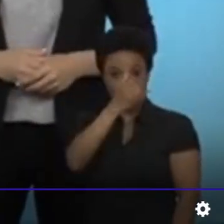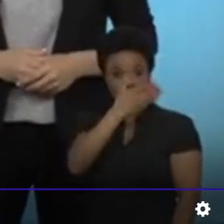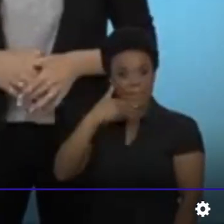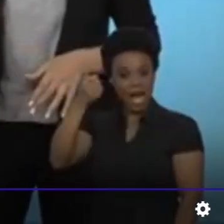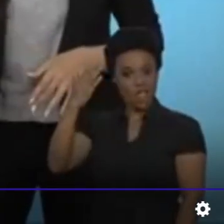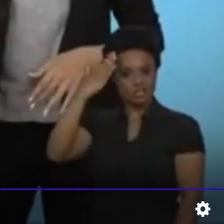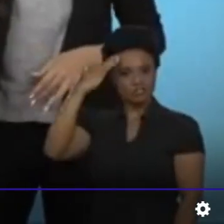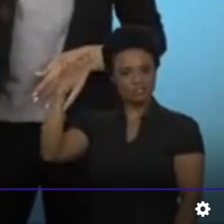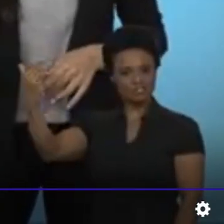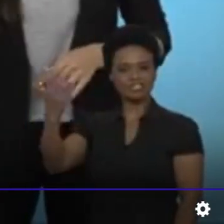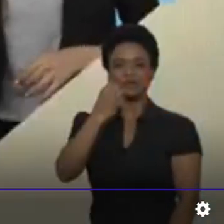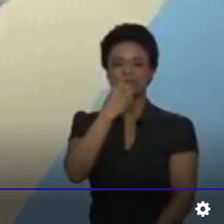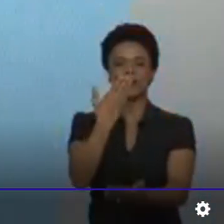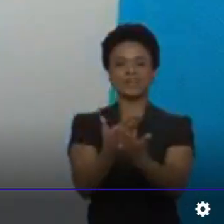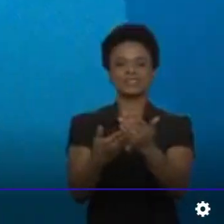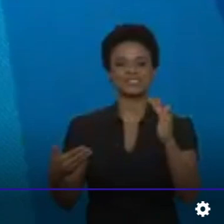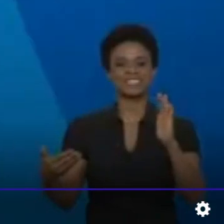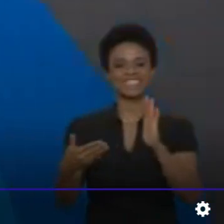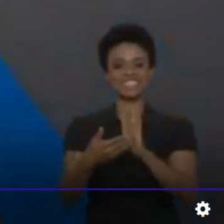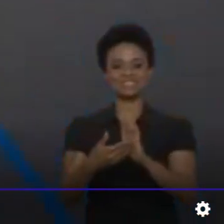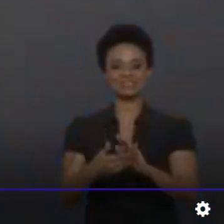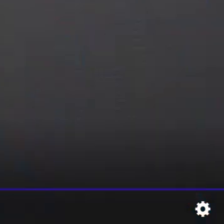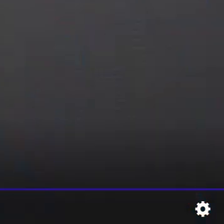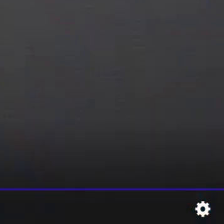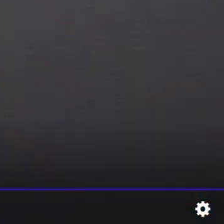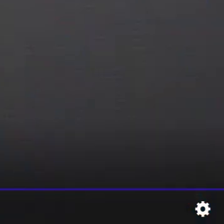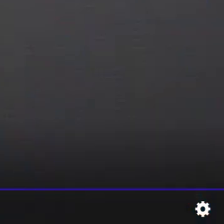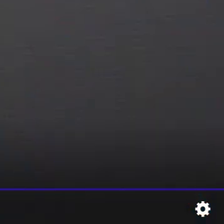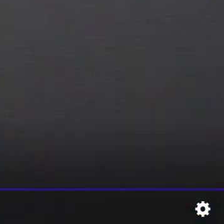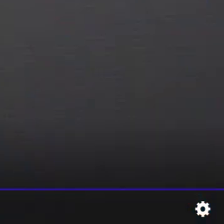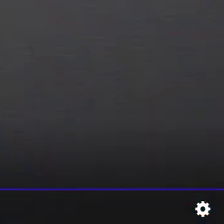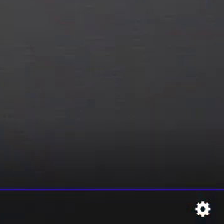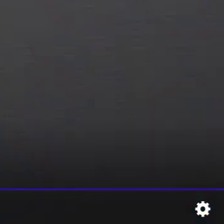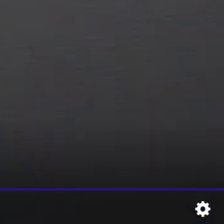Bons estudos e até mais!